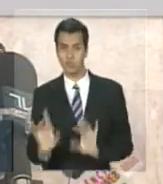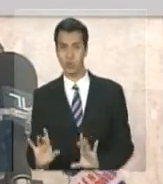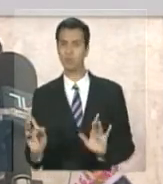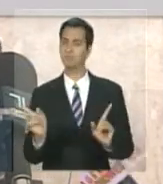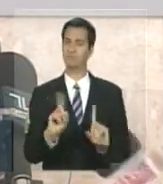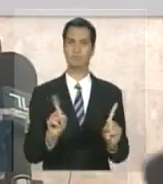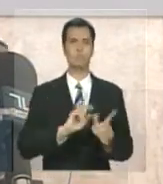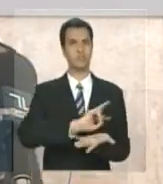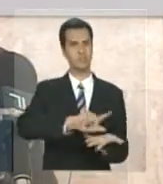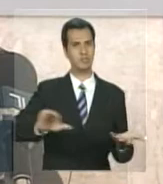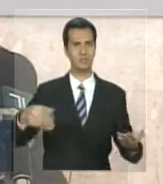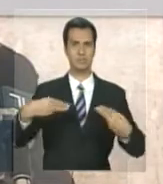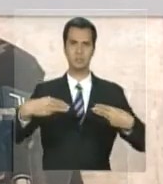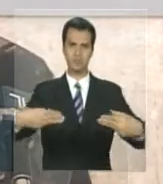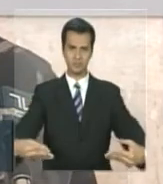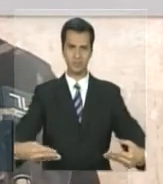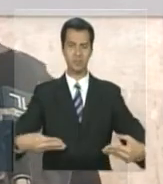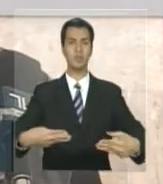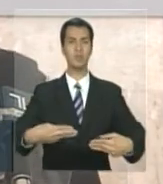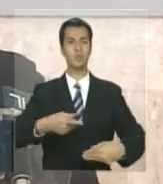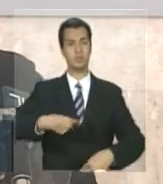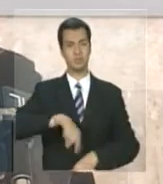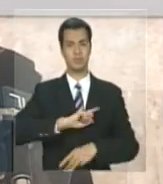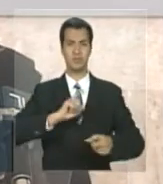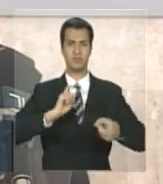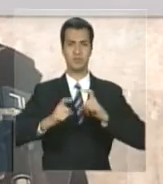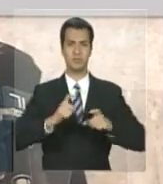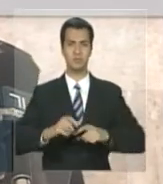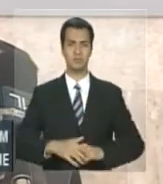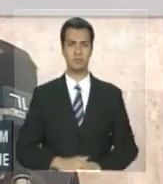foram aprovadas. Então, foi uma reunião...